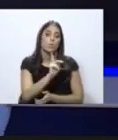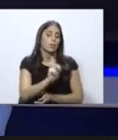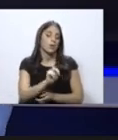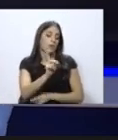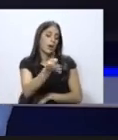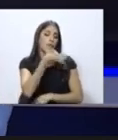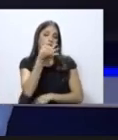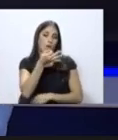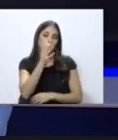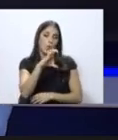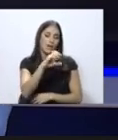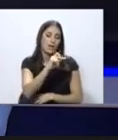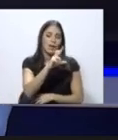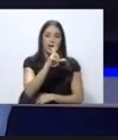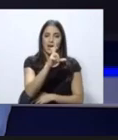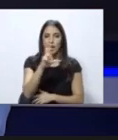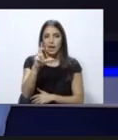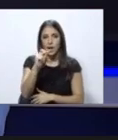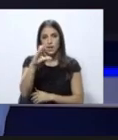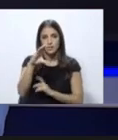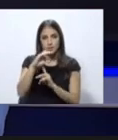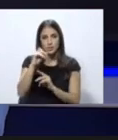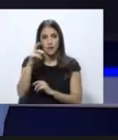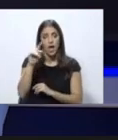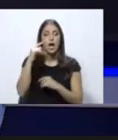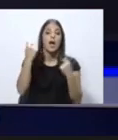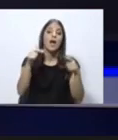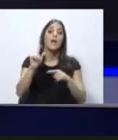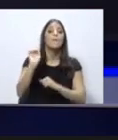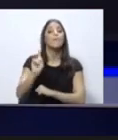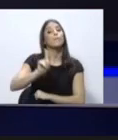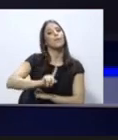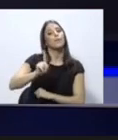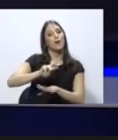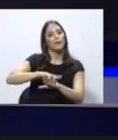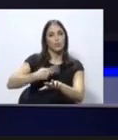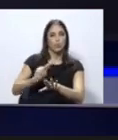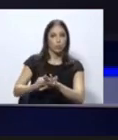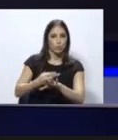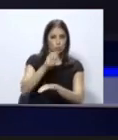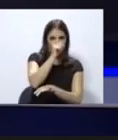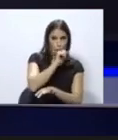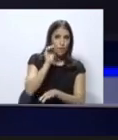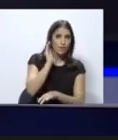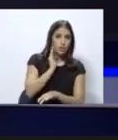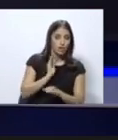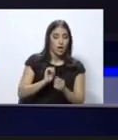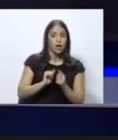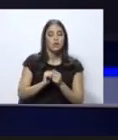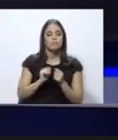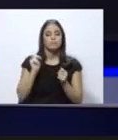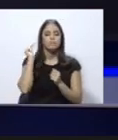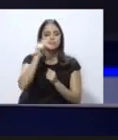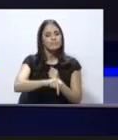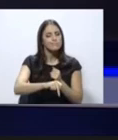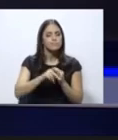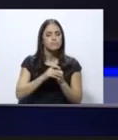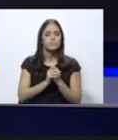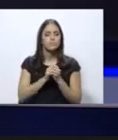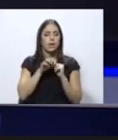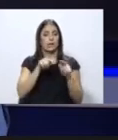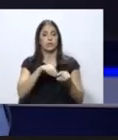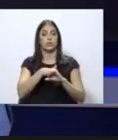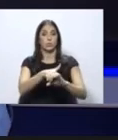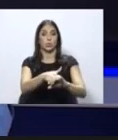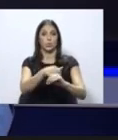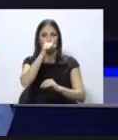foi Carraça, o primeiro reforço portista que veio do Boa Vista. Francisco Carraça, que ficou conhecido